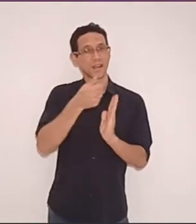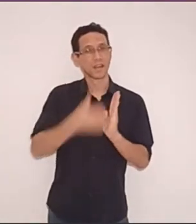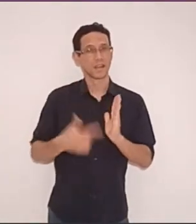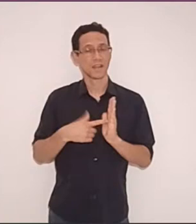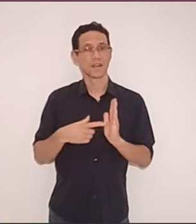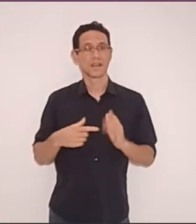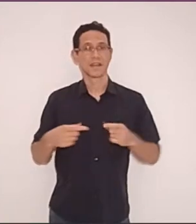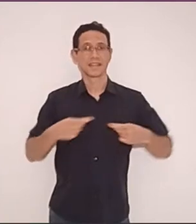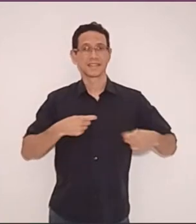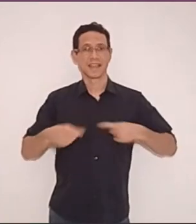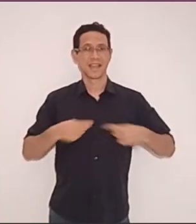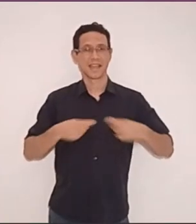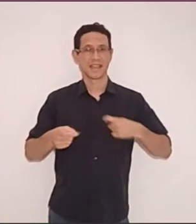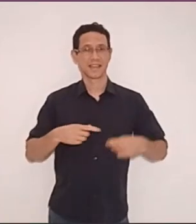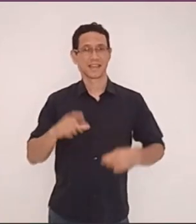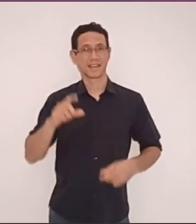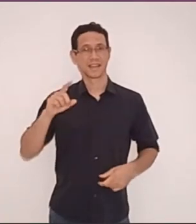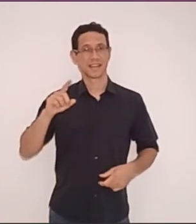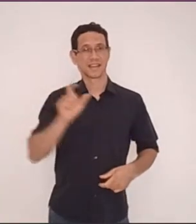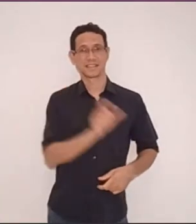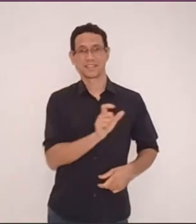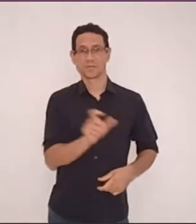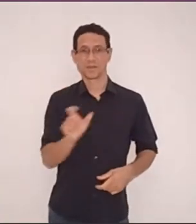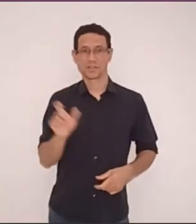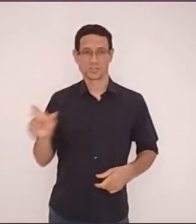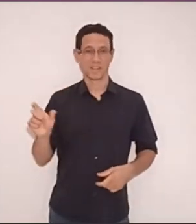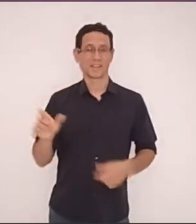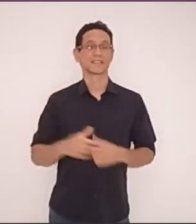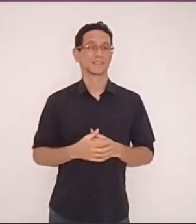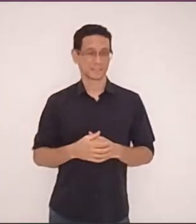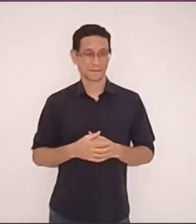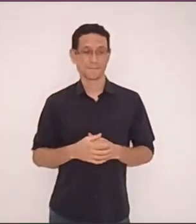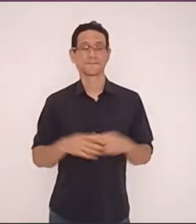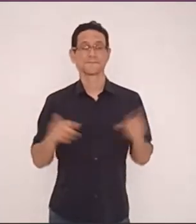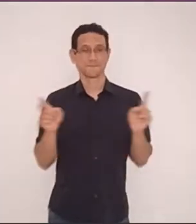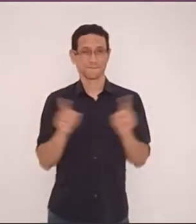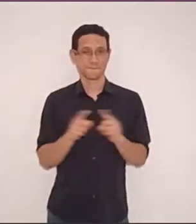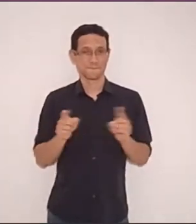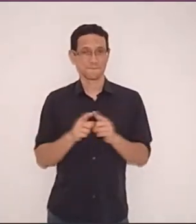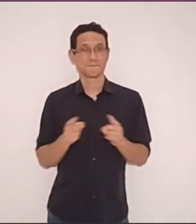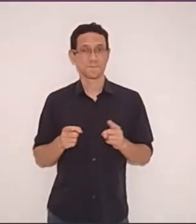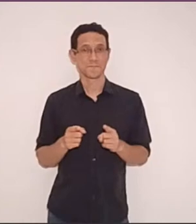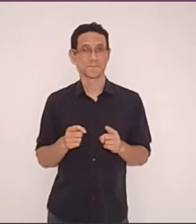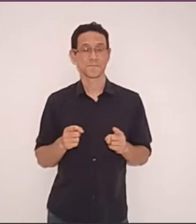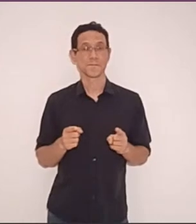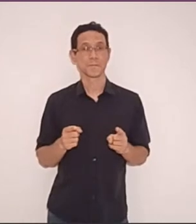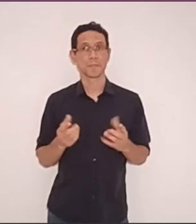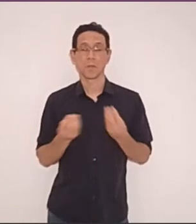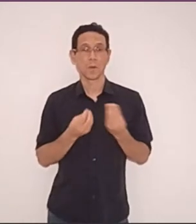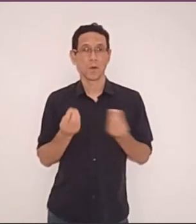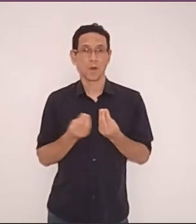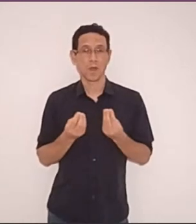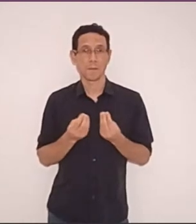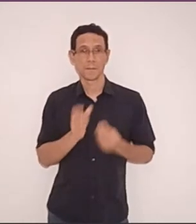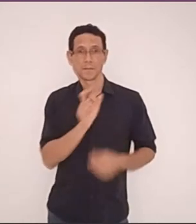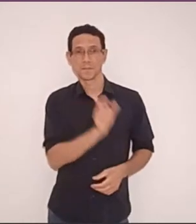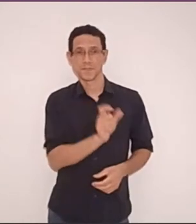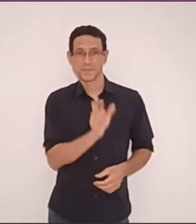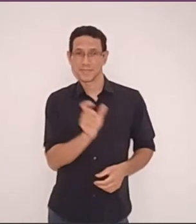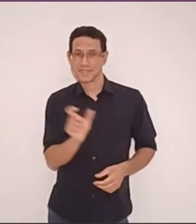vendo isso e para mim contra a unidade de vídeo. A essa denominação